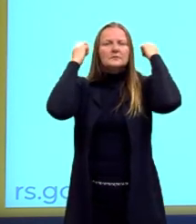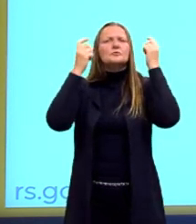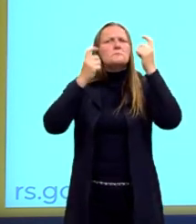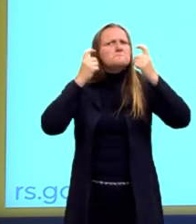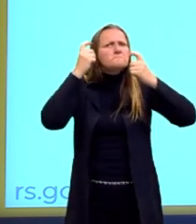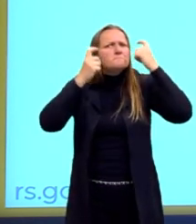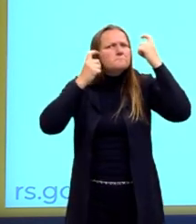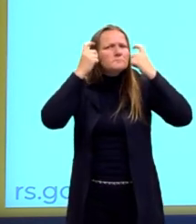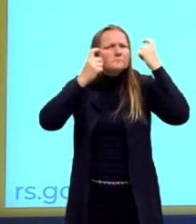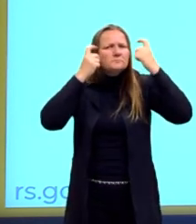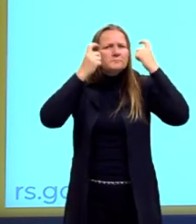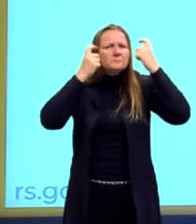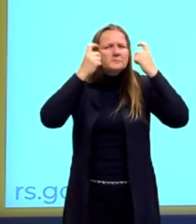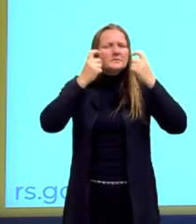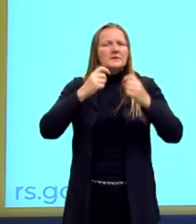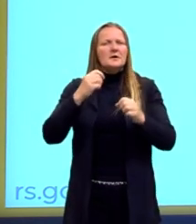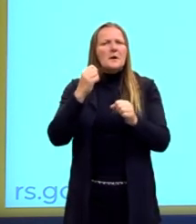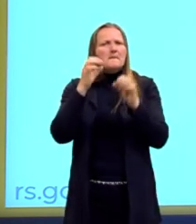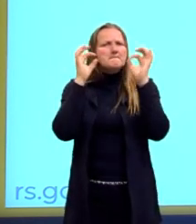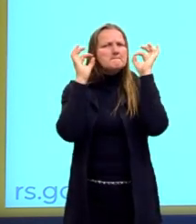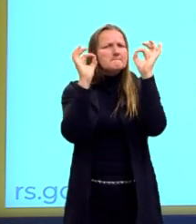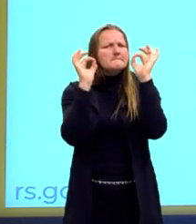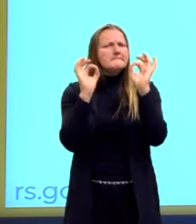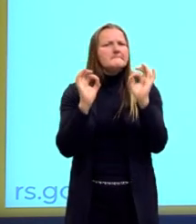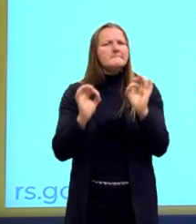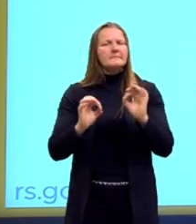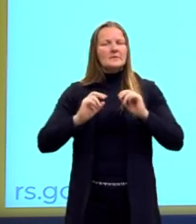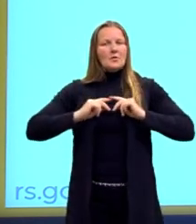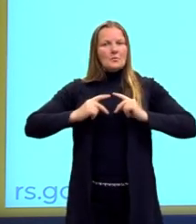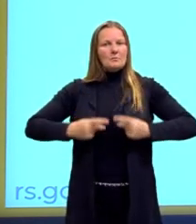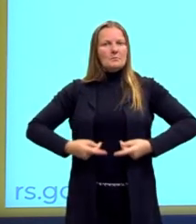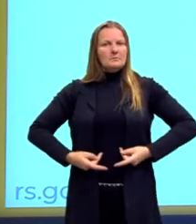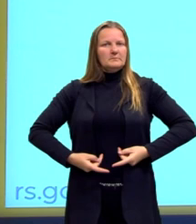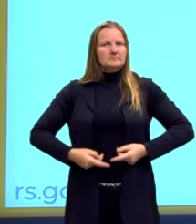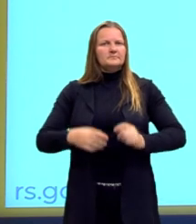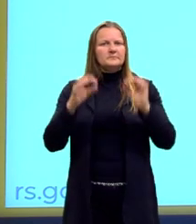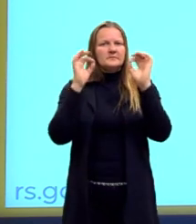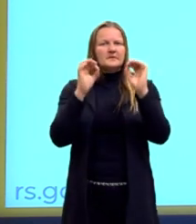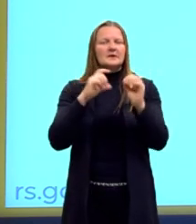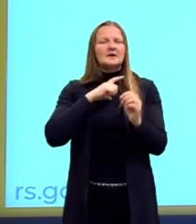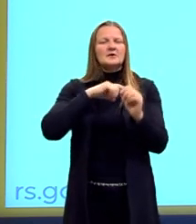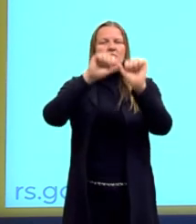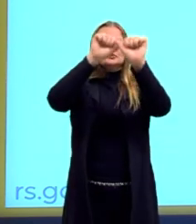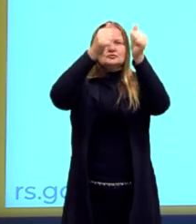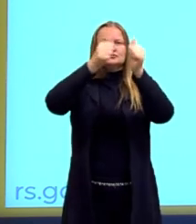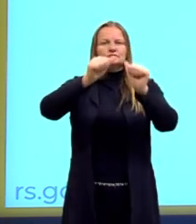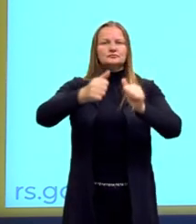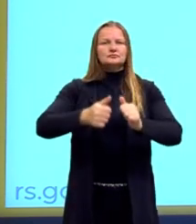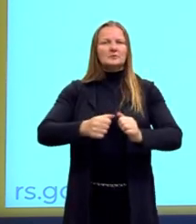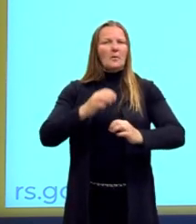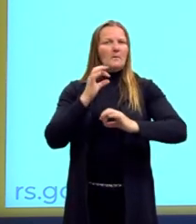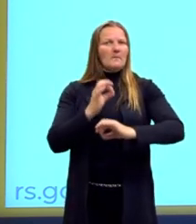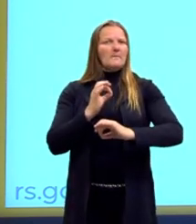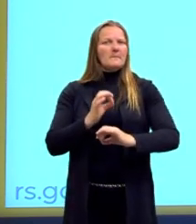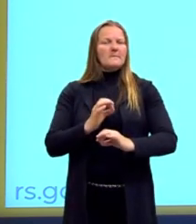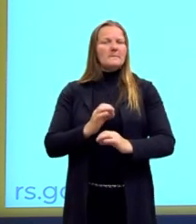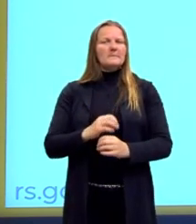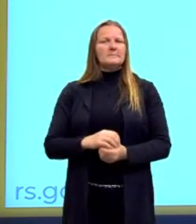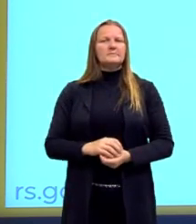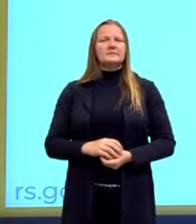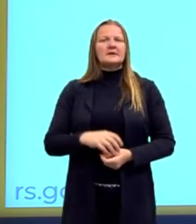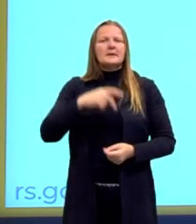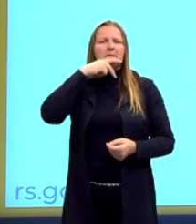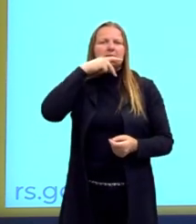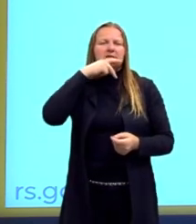dos gregos era essa reprodução perfeita do ser humano nós temos status aí né representações do Platão